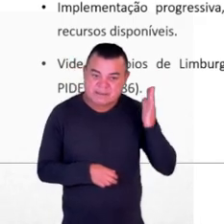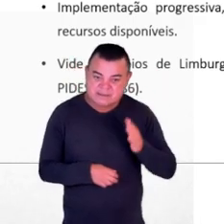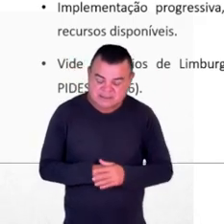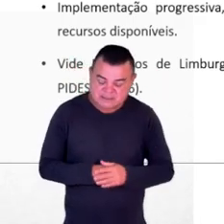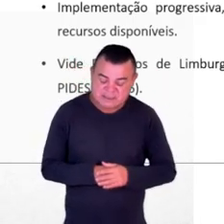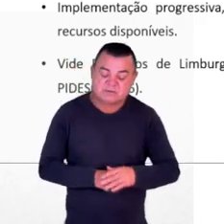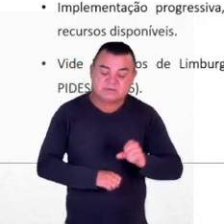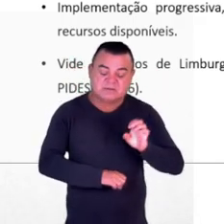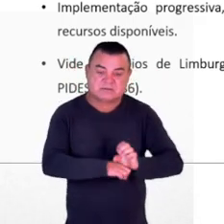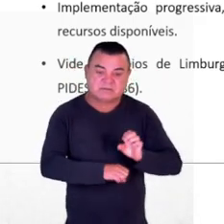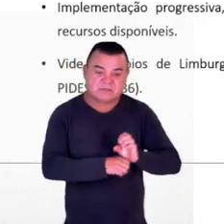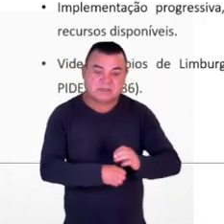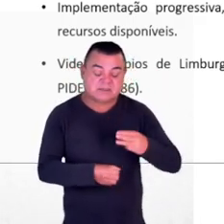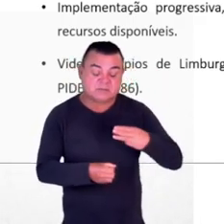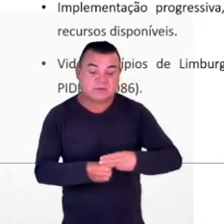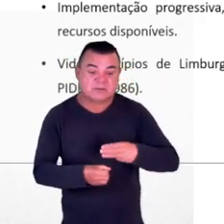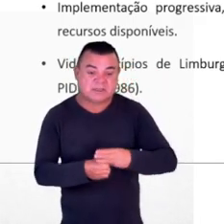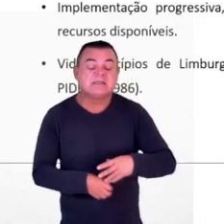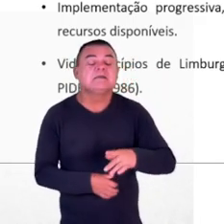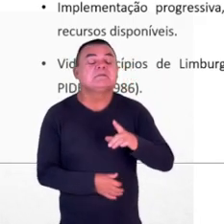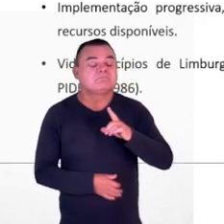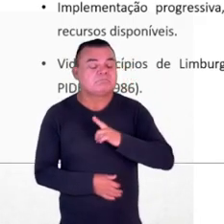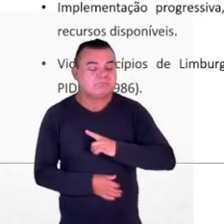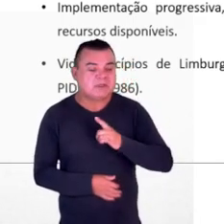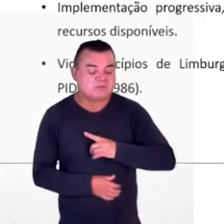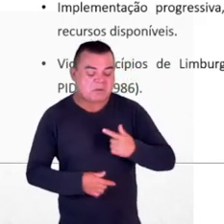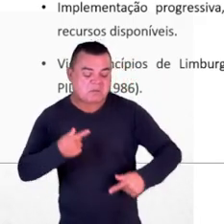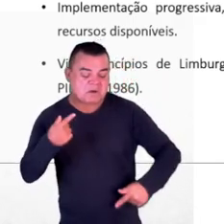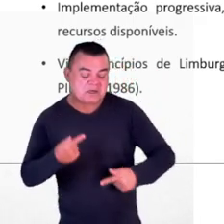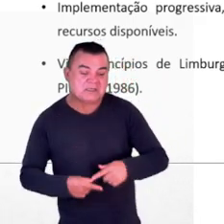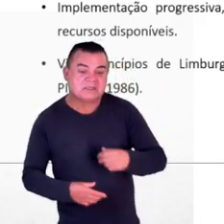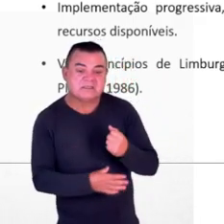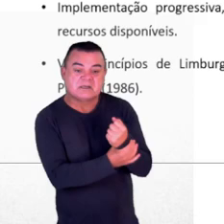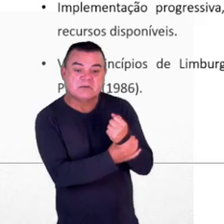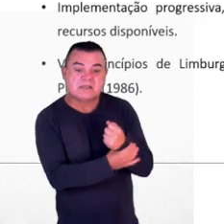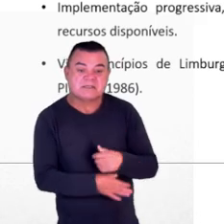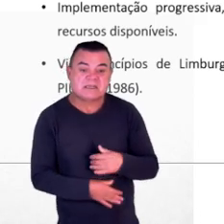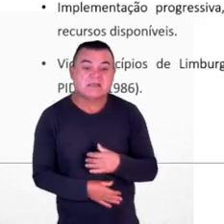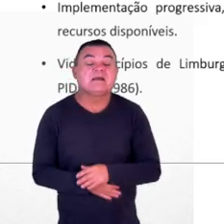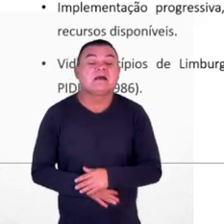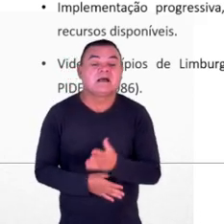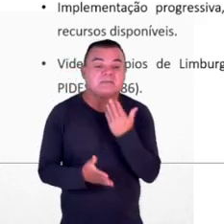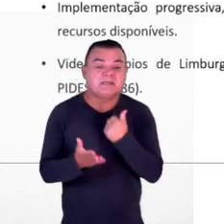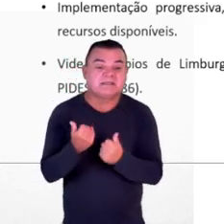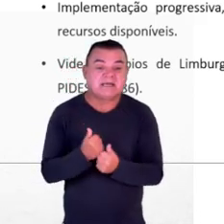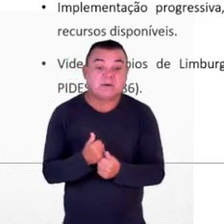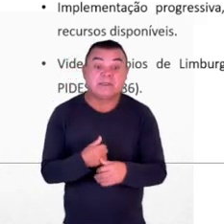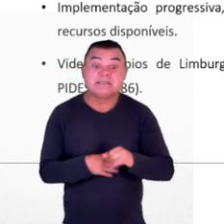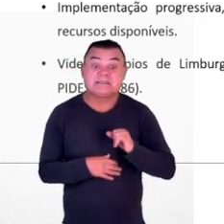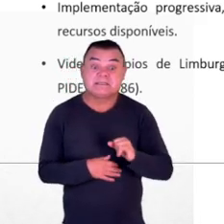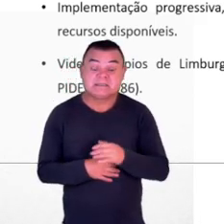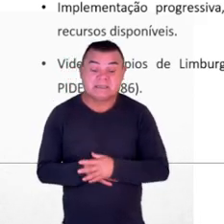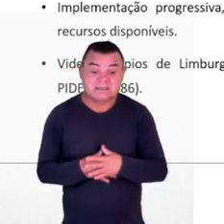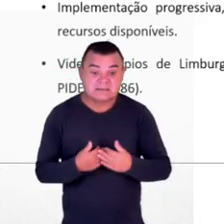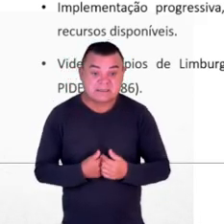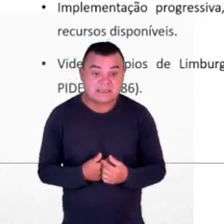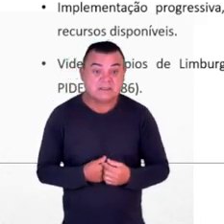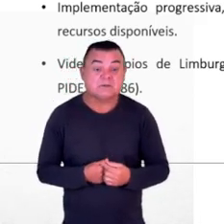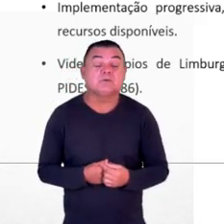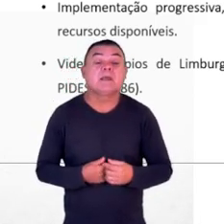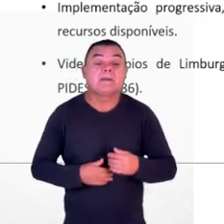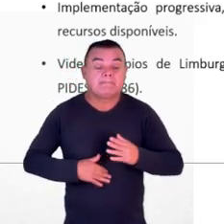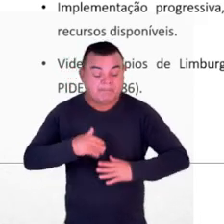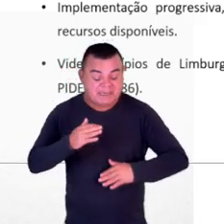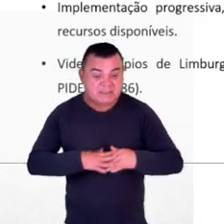municípios TM uma política de segurança alimentar e se este direito está sendo implementado de maneira